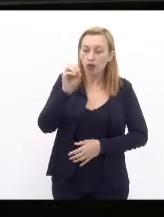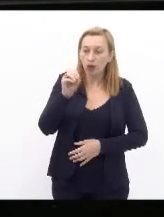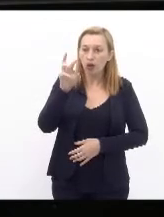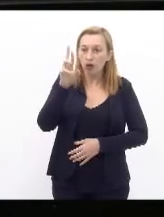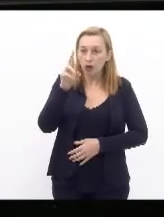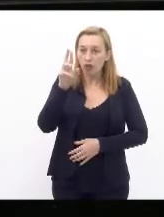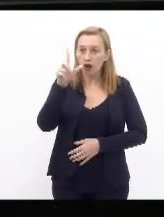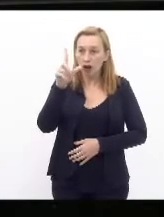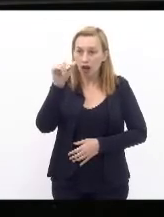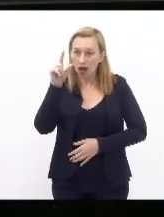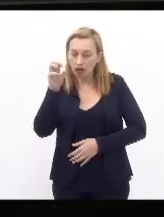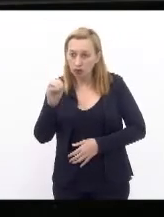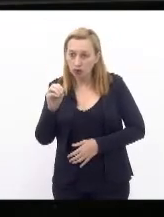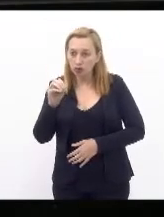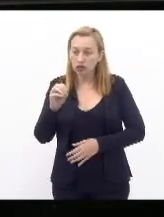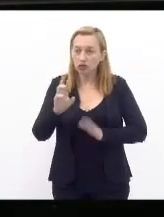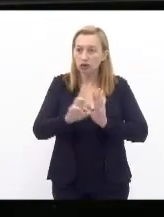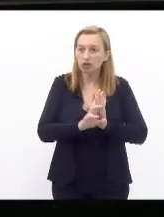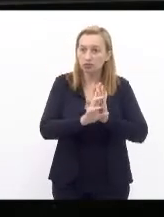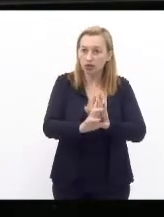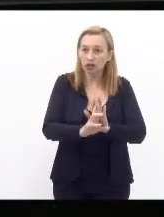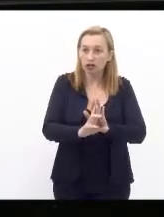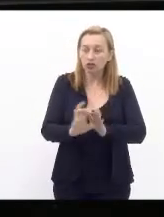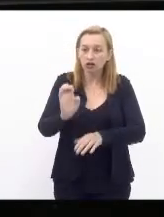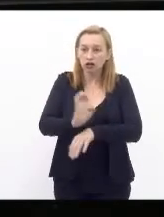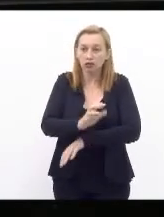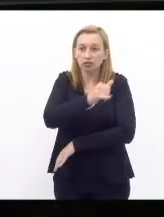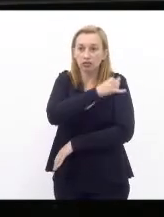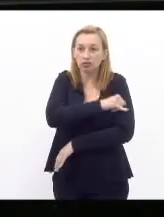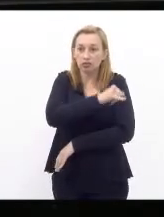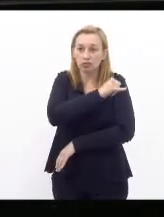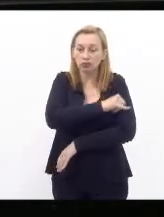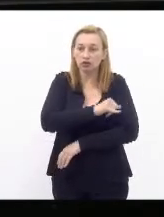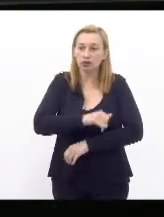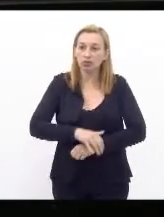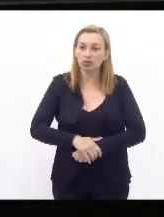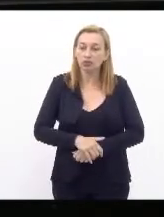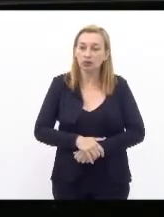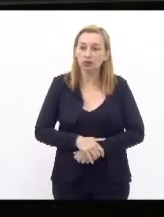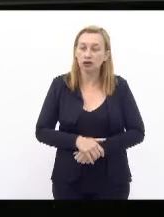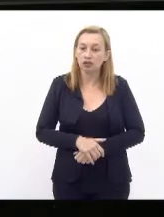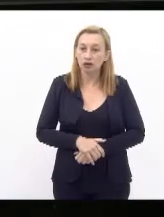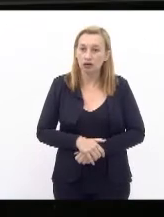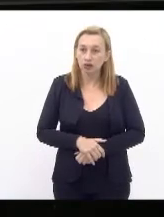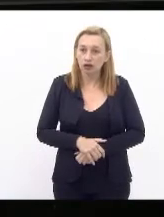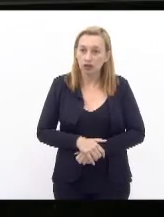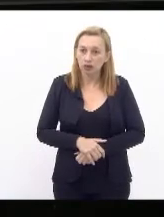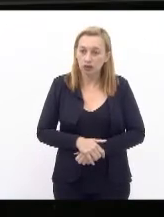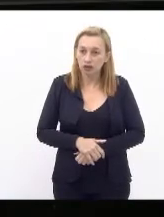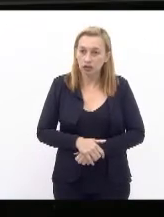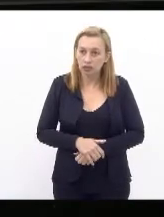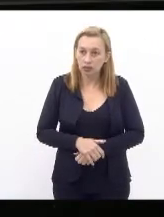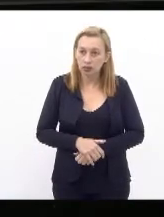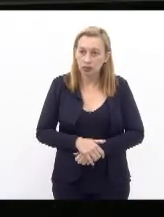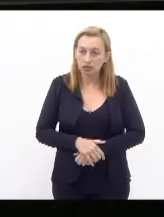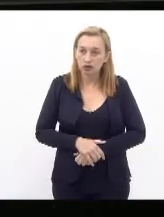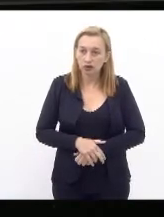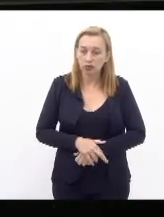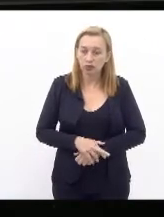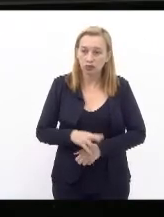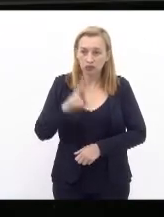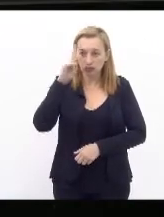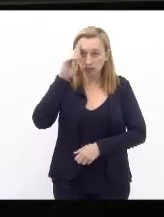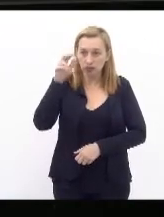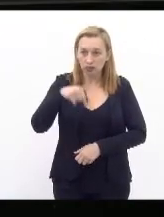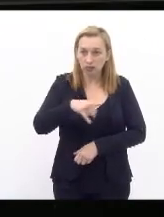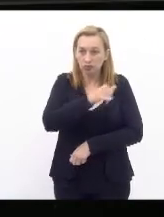nossa querida representante do Estado do Rio de Janeiro, a nossa autoridade máxima aqui no